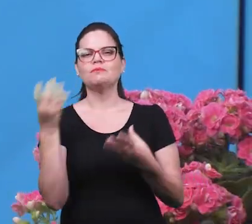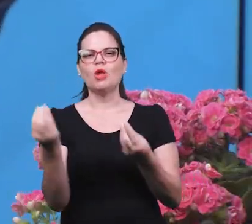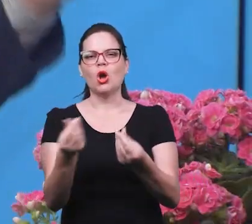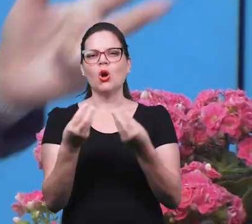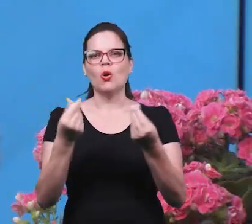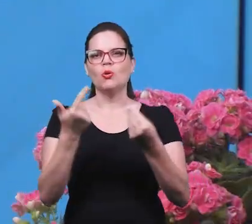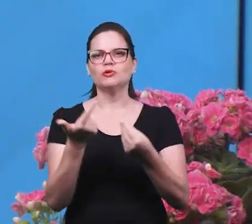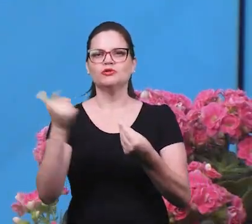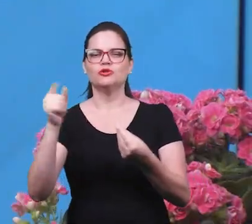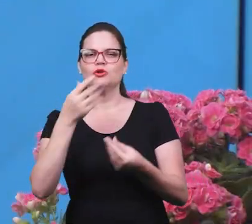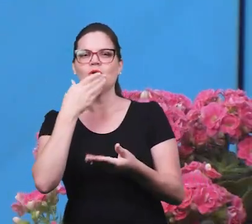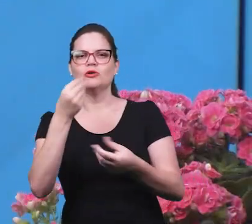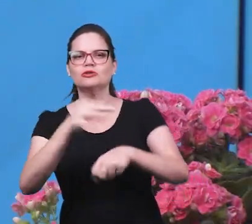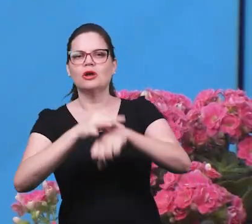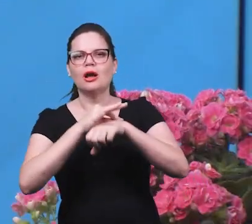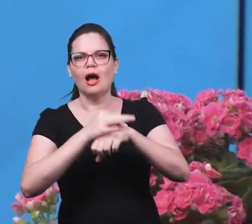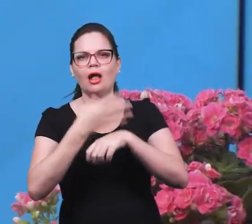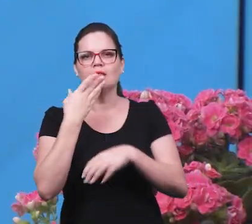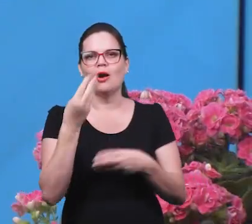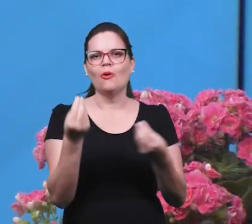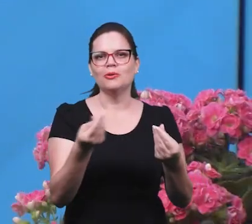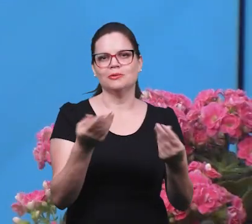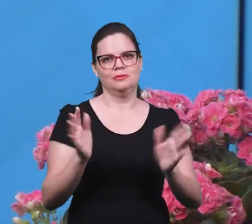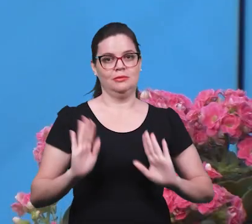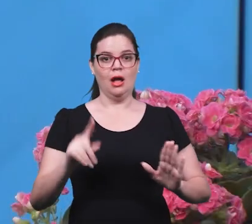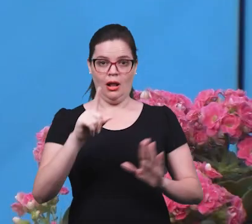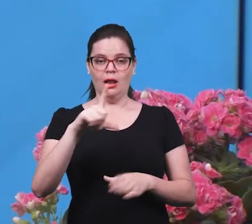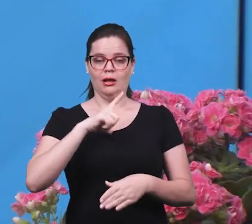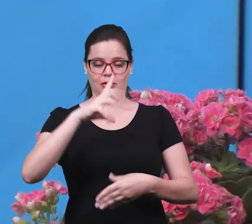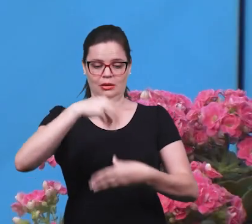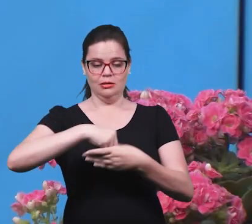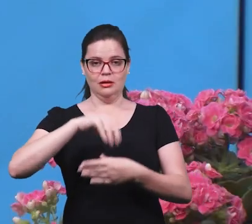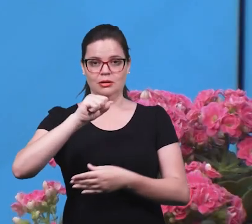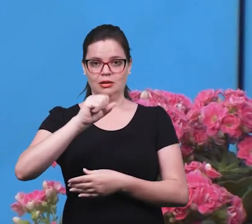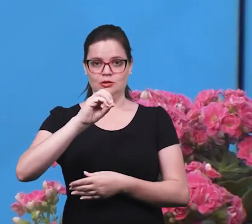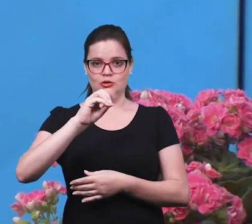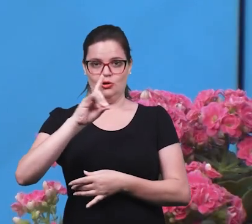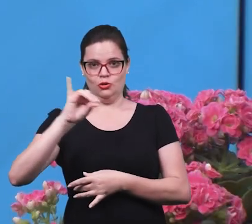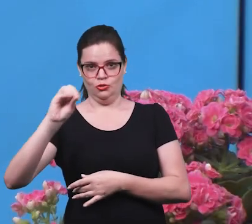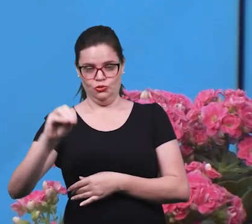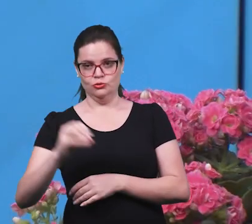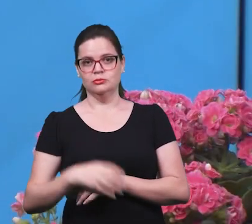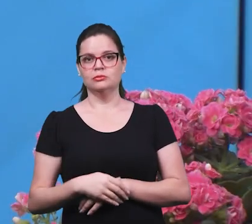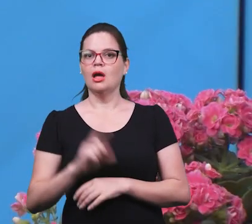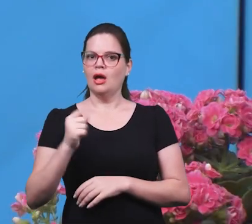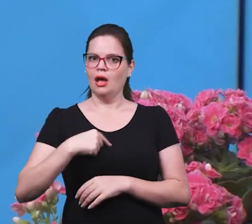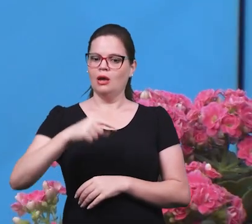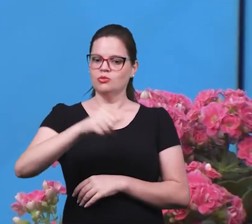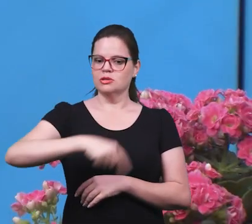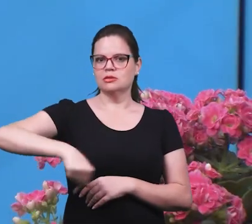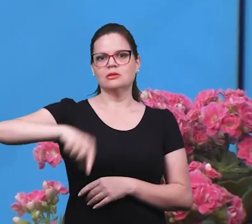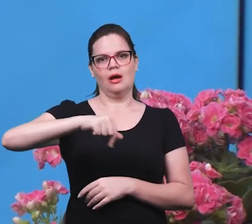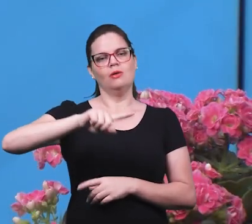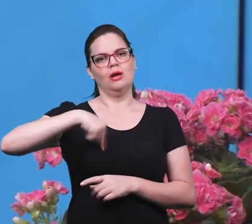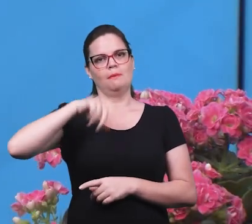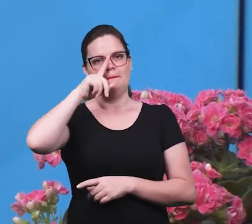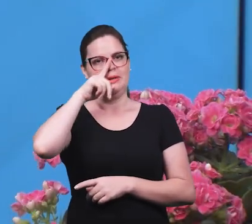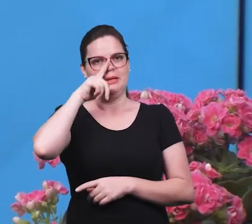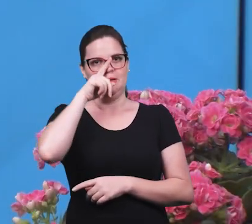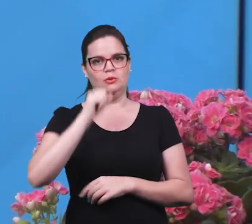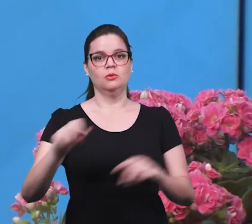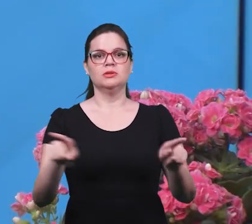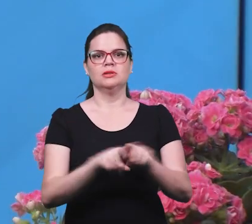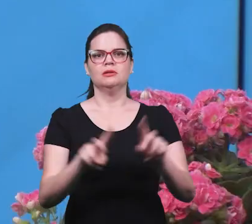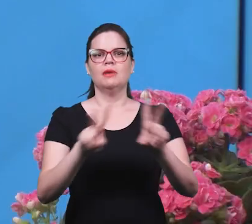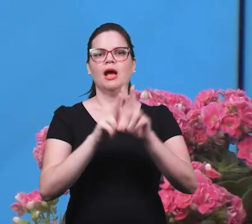gosto de carne, gosto de não sei. Ali tem muito sódio, então sim, esse sal oculto também ele é perigoso. Quanto a